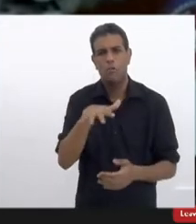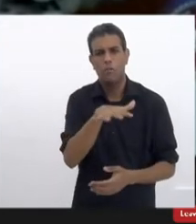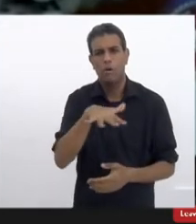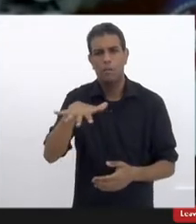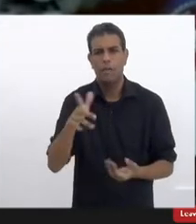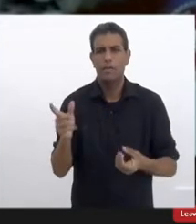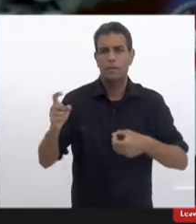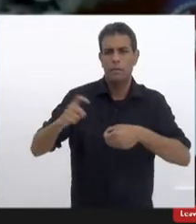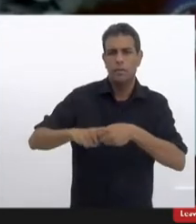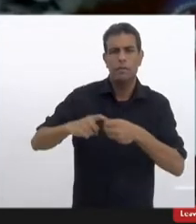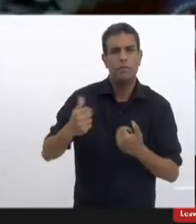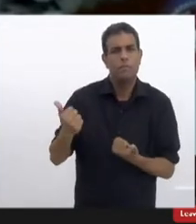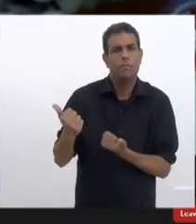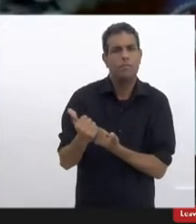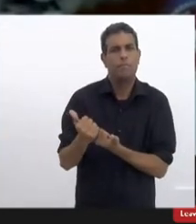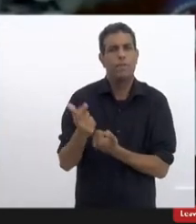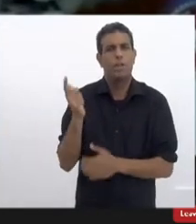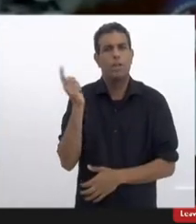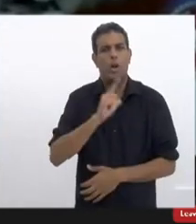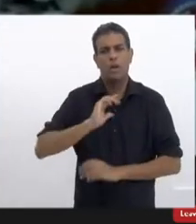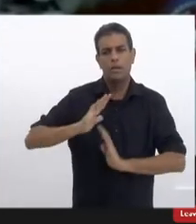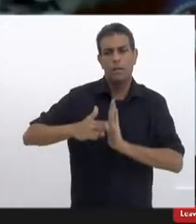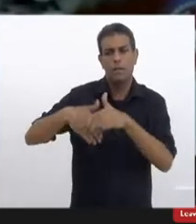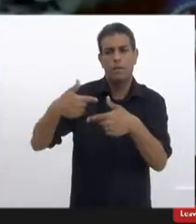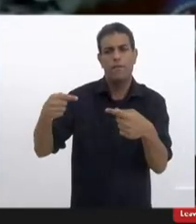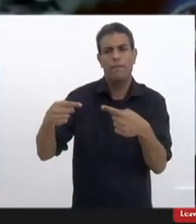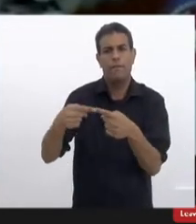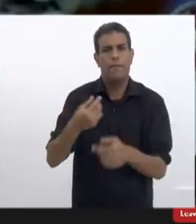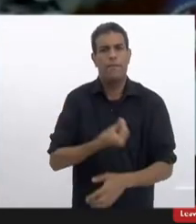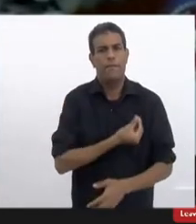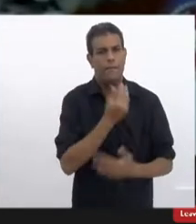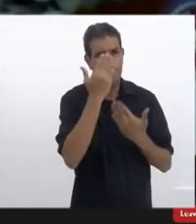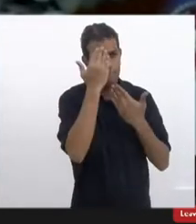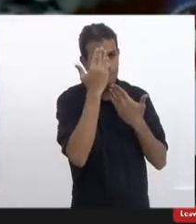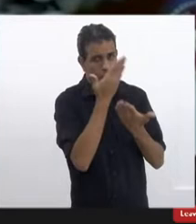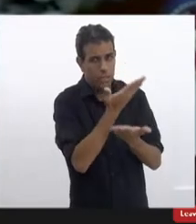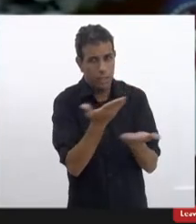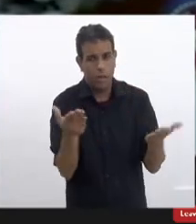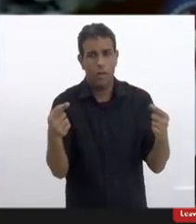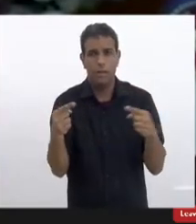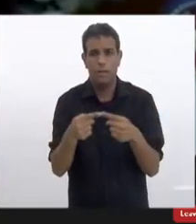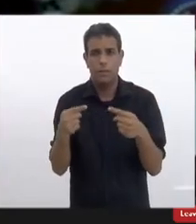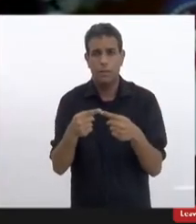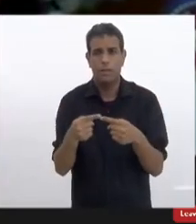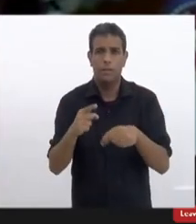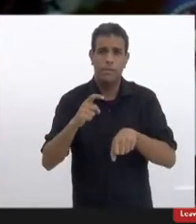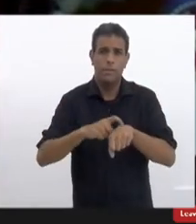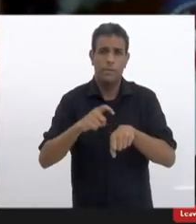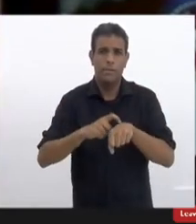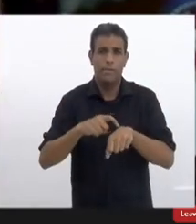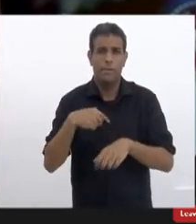parceria seja frutífera. Obrigada, e este é